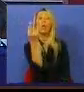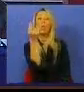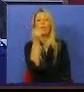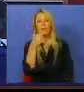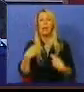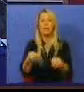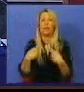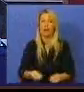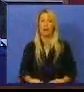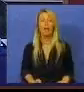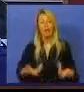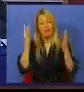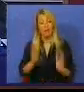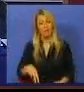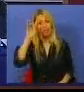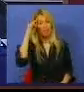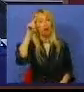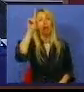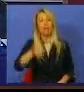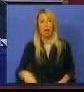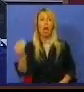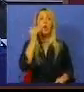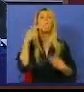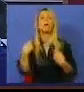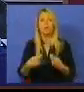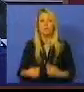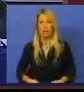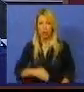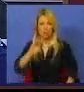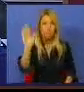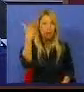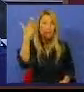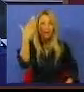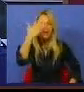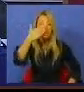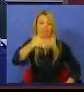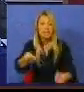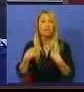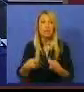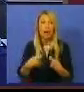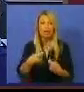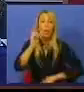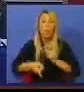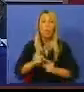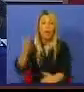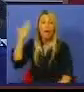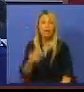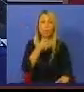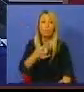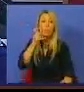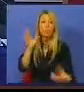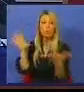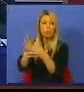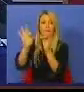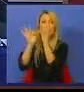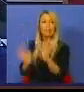executa, é saber-se também como é que se executa e, acima de tudo, se executa aquilo que se andou a prometer, Sr. Ministro.